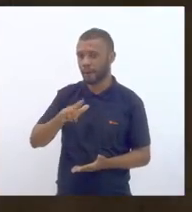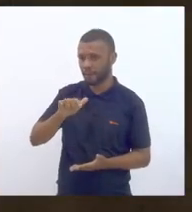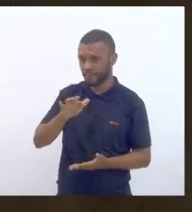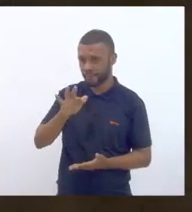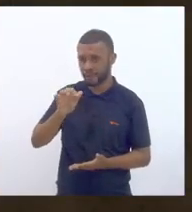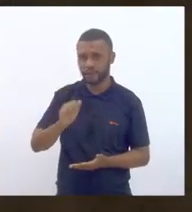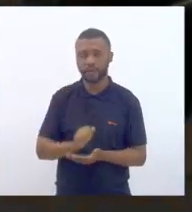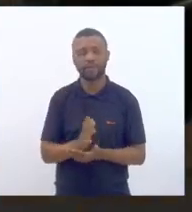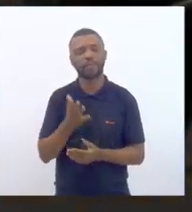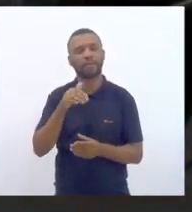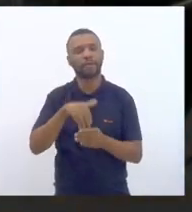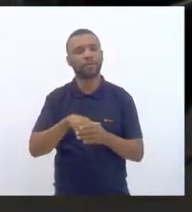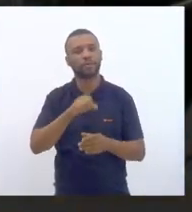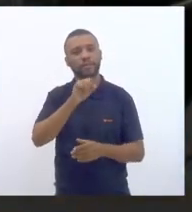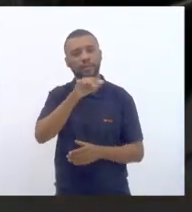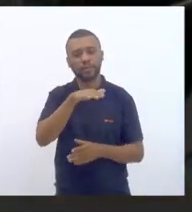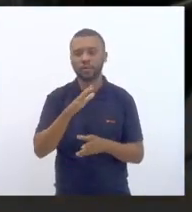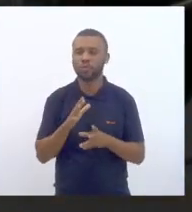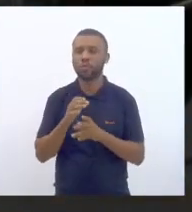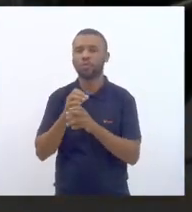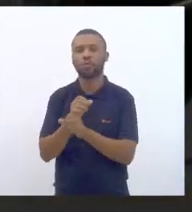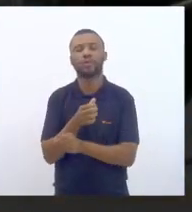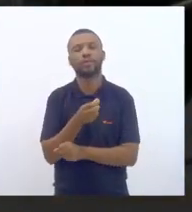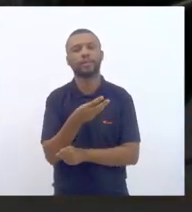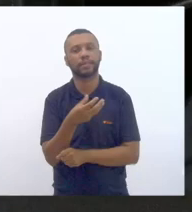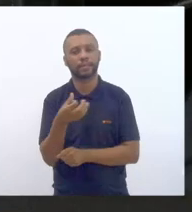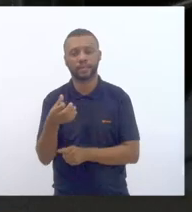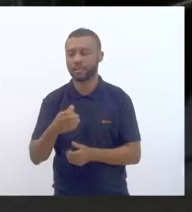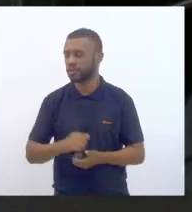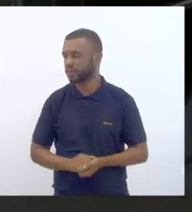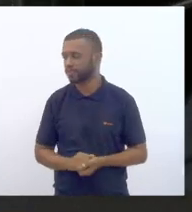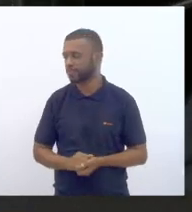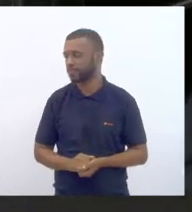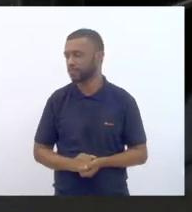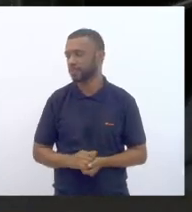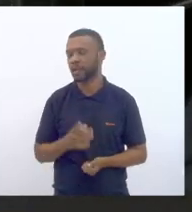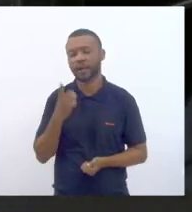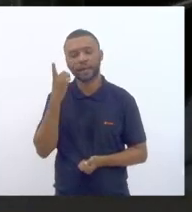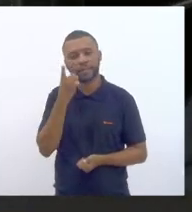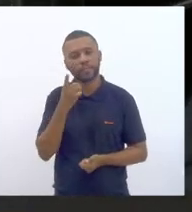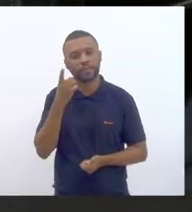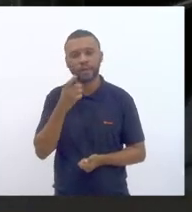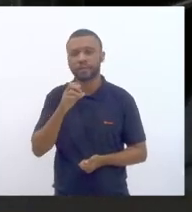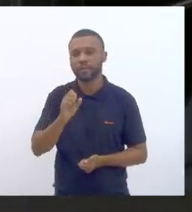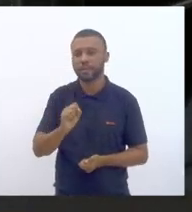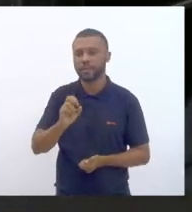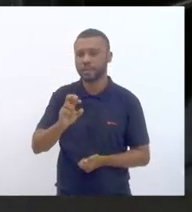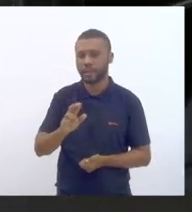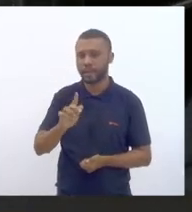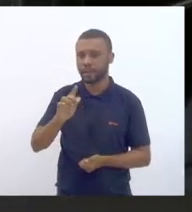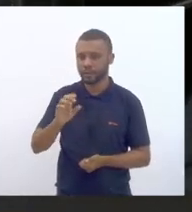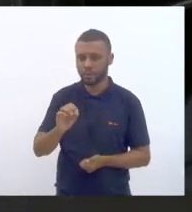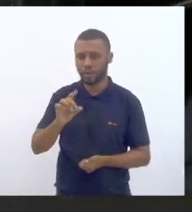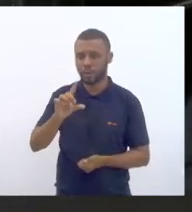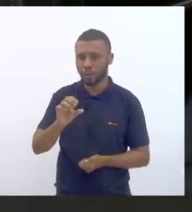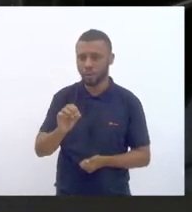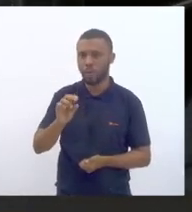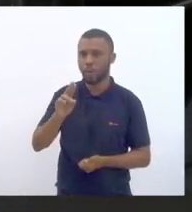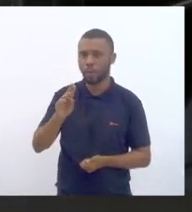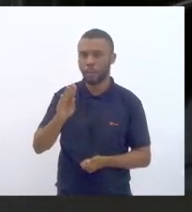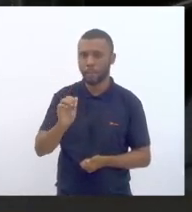Voto sim. Sim, 36. Deputado Sérgio Loubach.